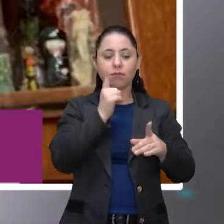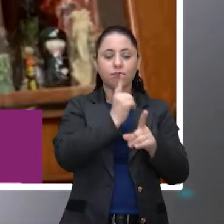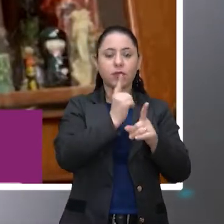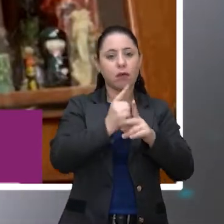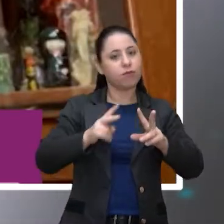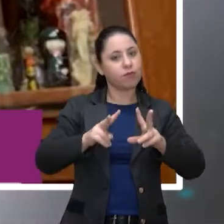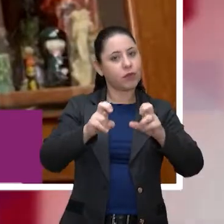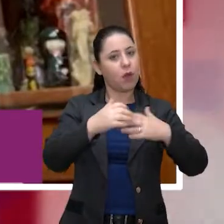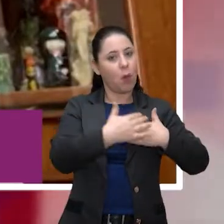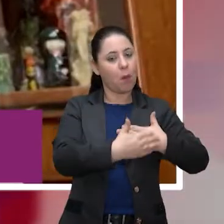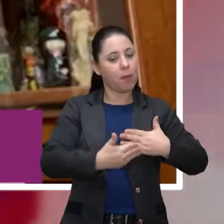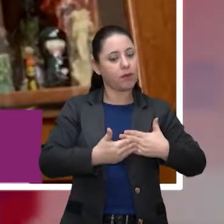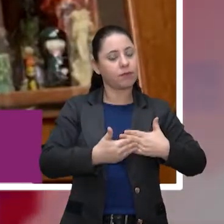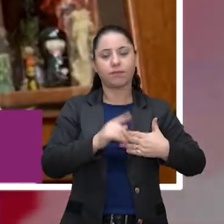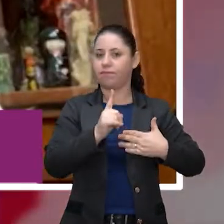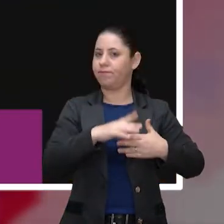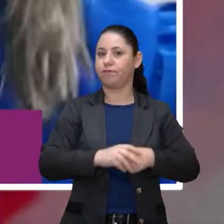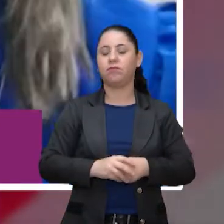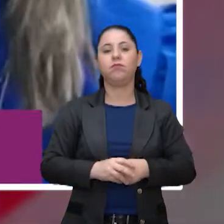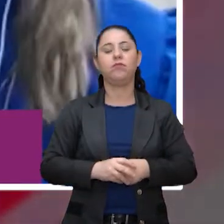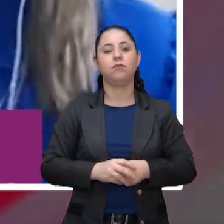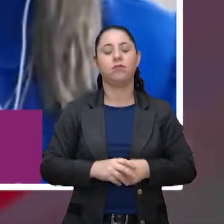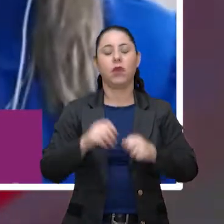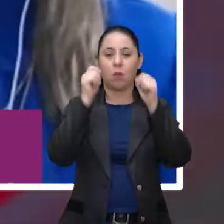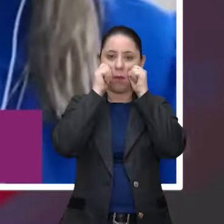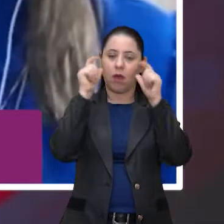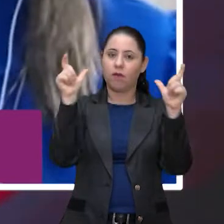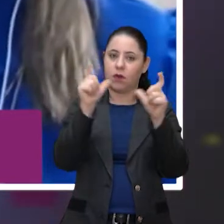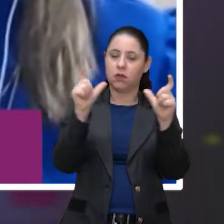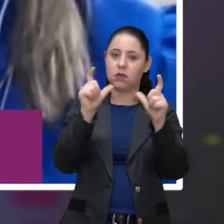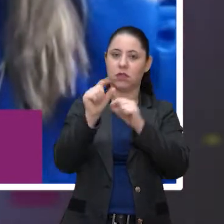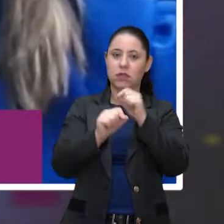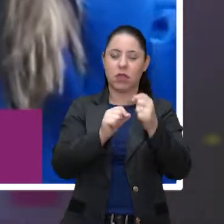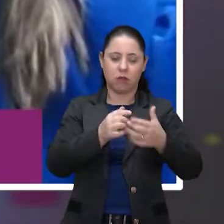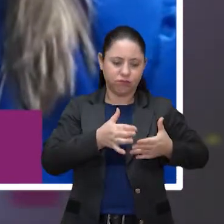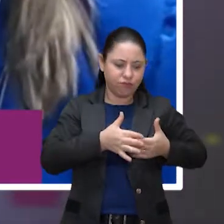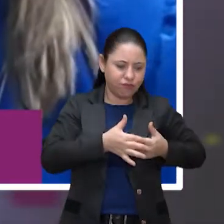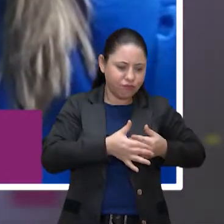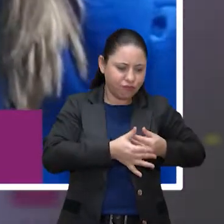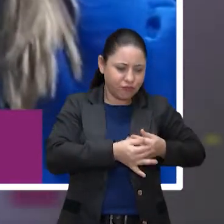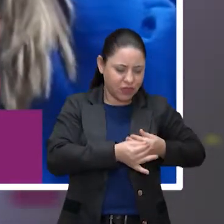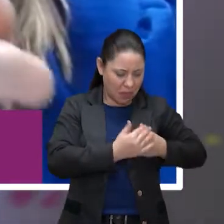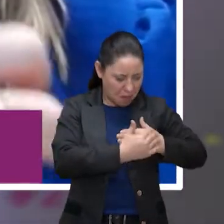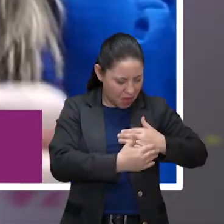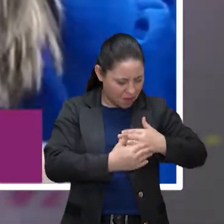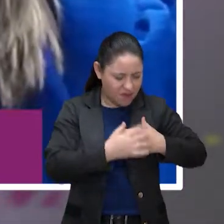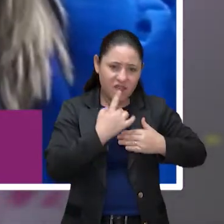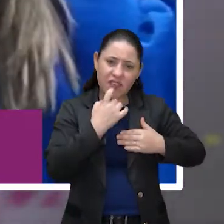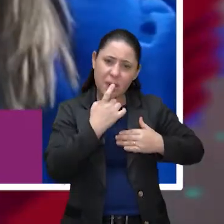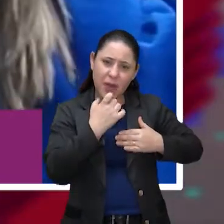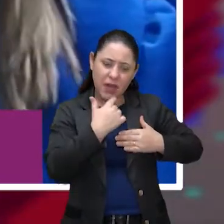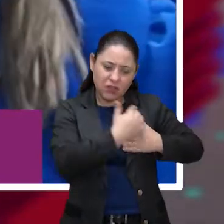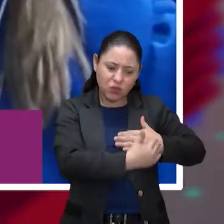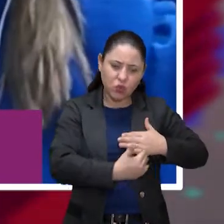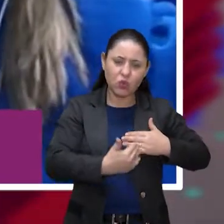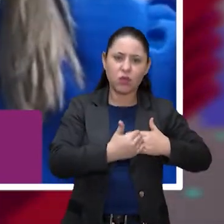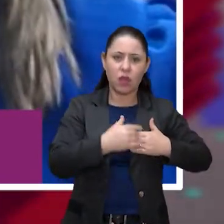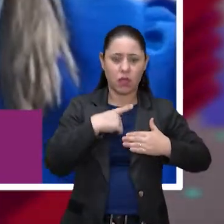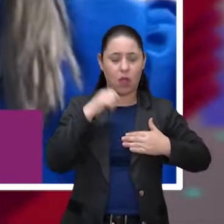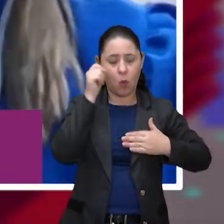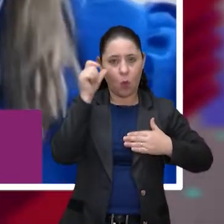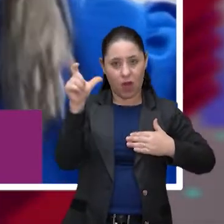precoce do câncer da mama. Tem uma observação também em relação à secreção, a pele avermelhada na